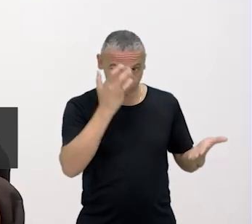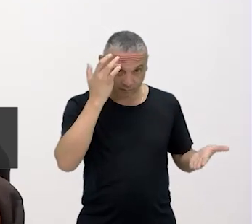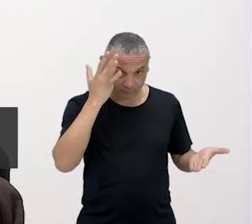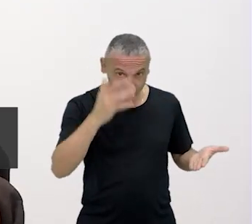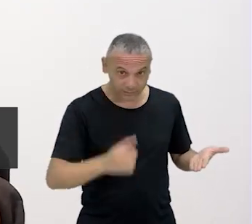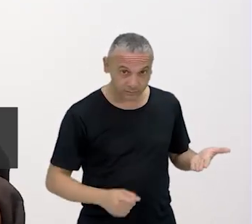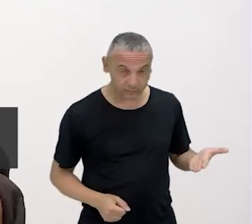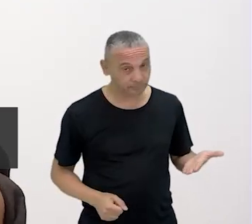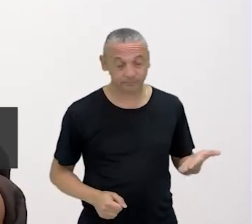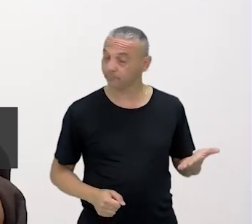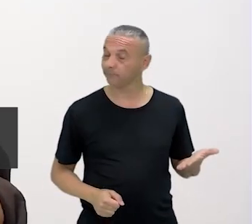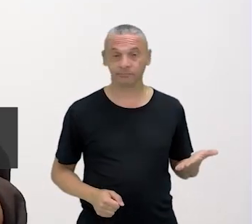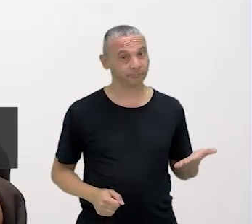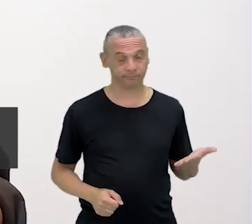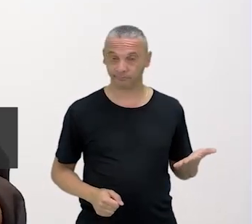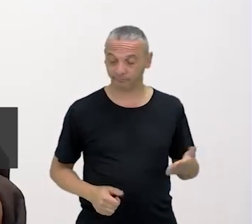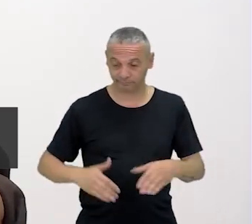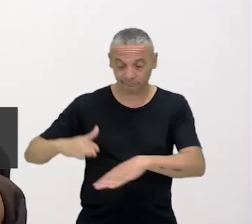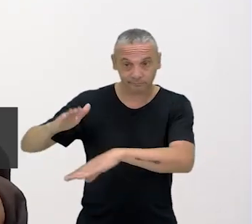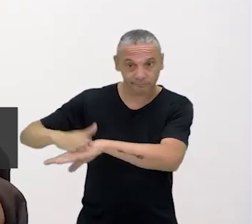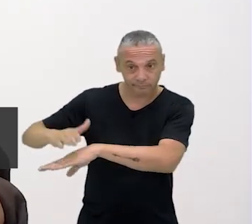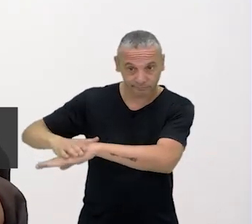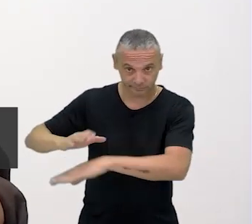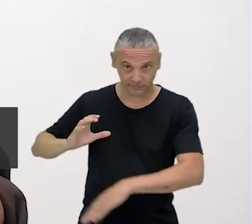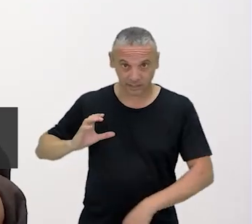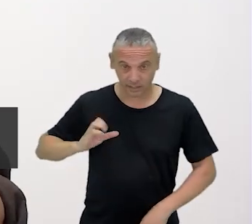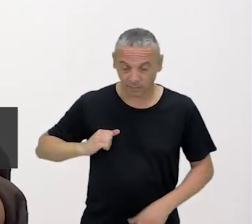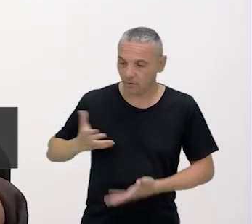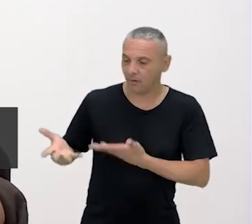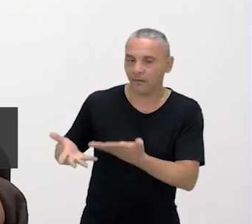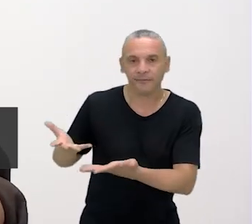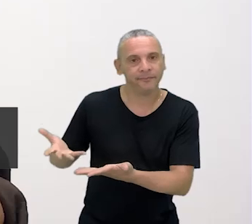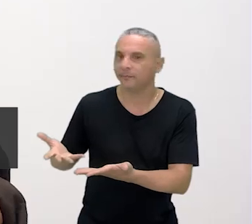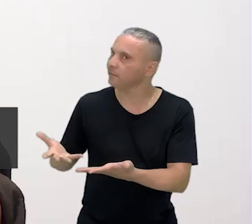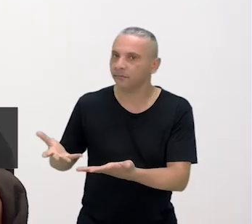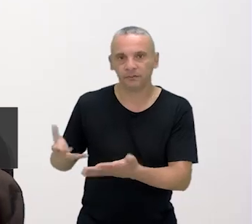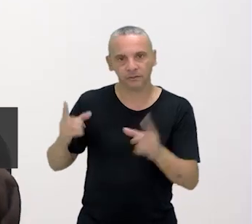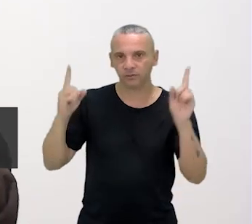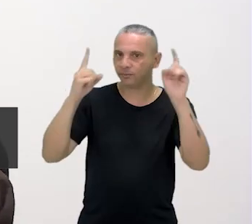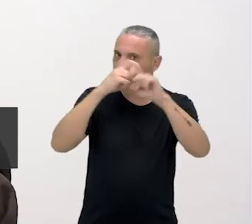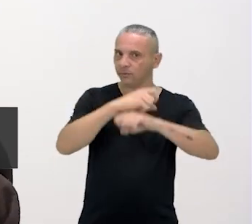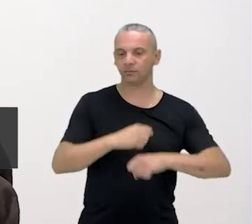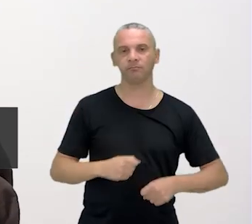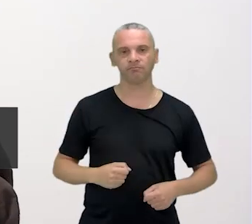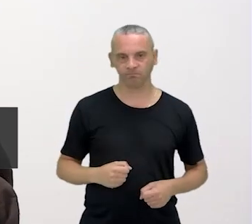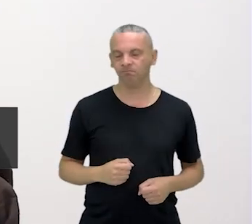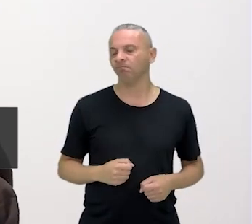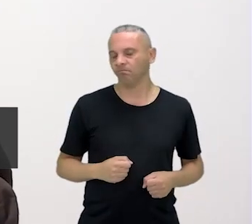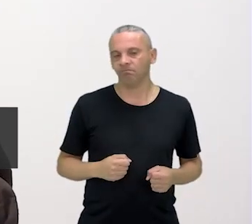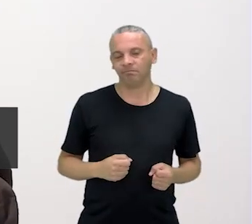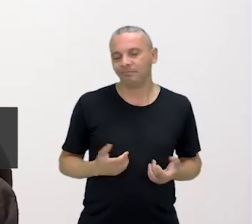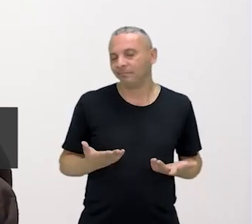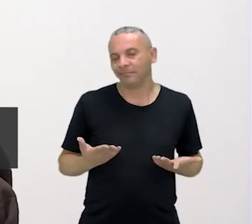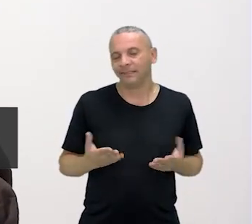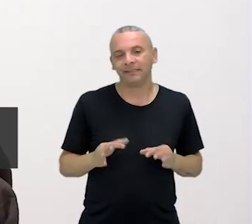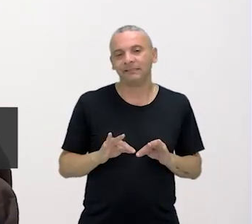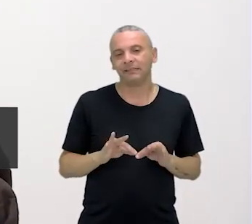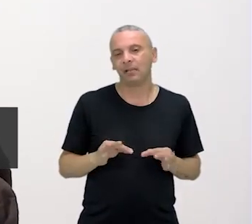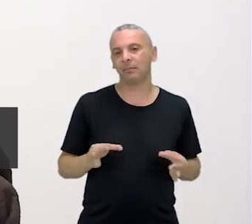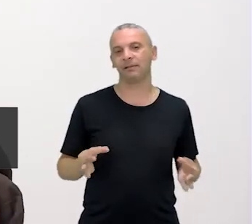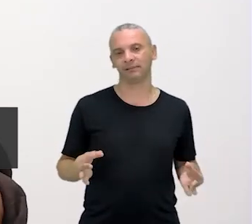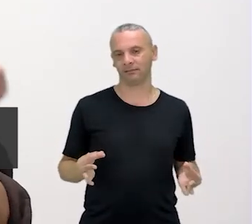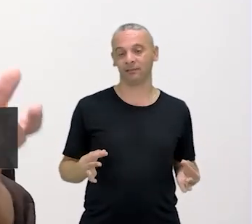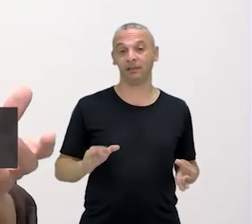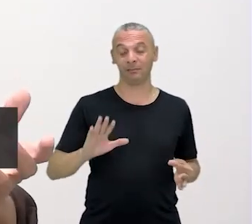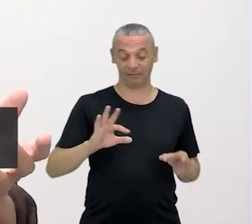fácil. Praticar, piorou, mais difícil ainda, porque é algo muito simples, e o que é